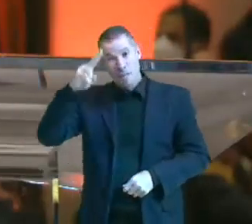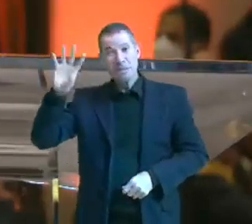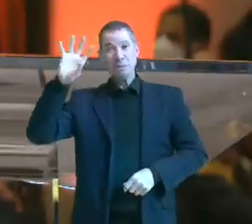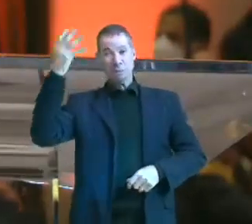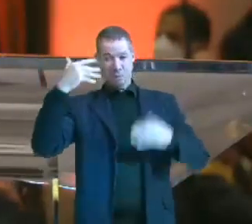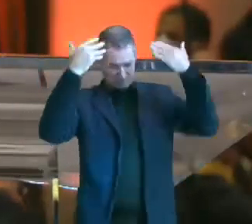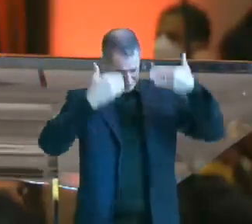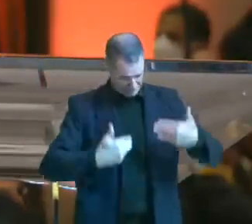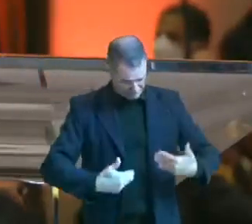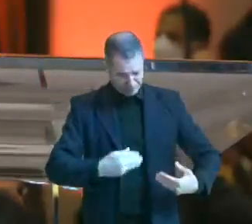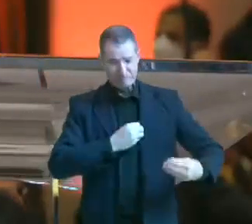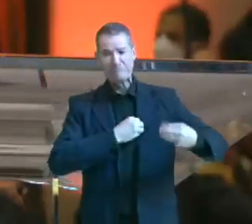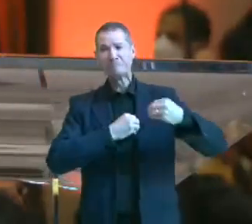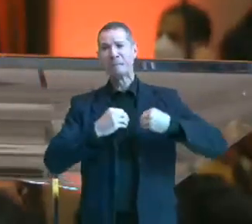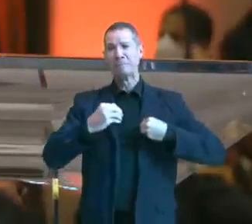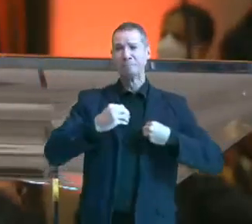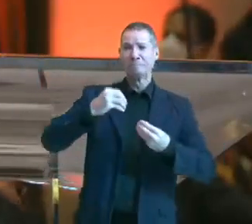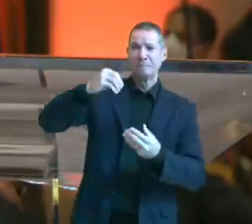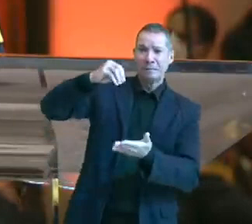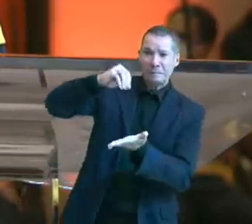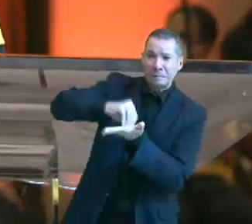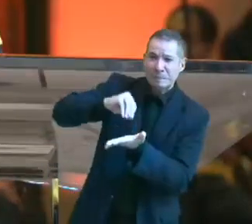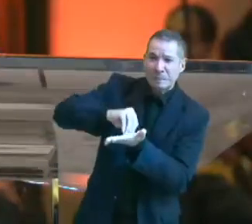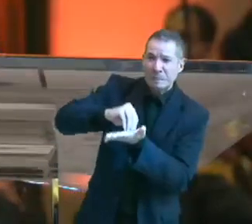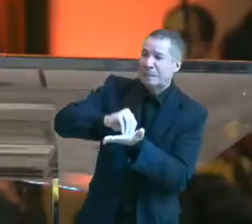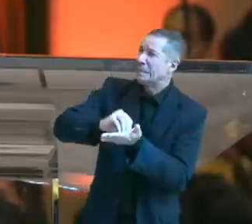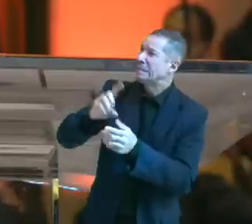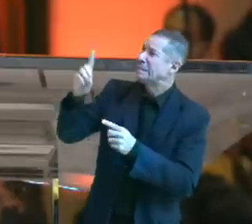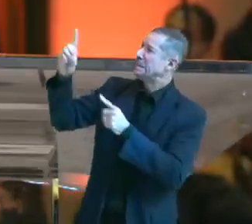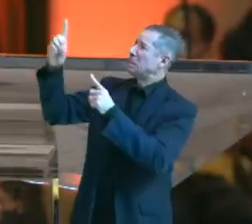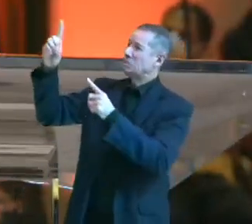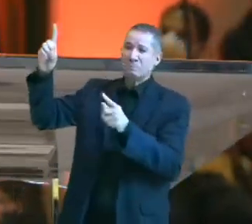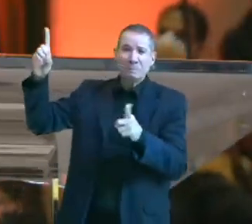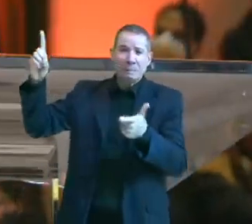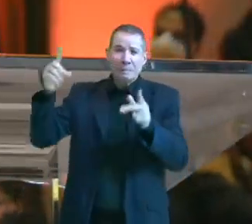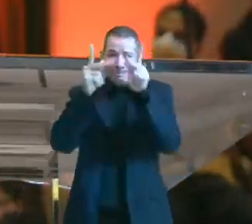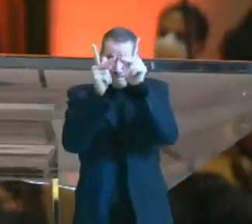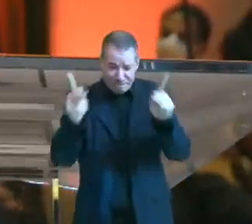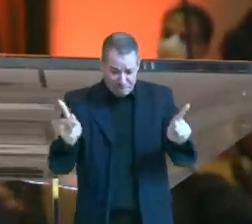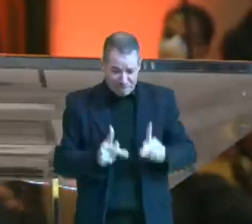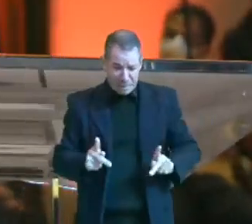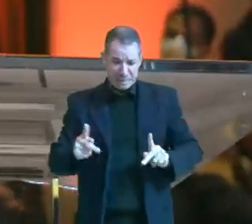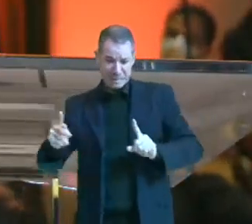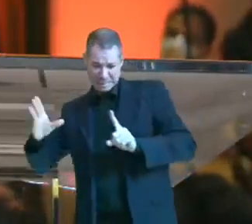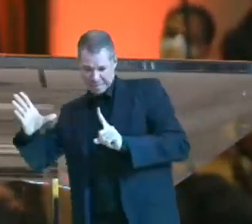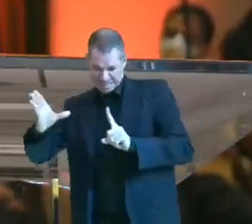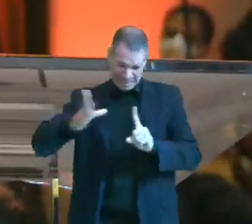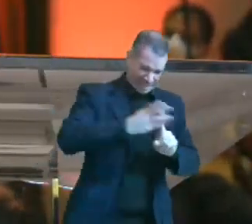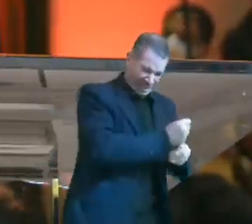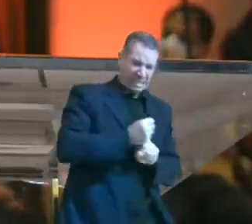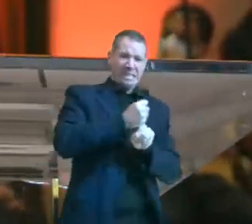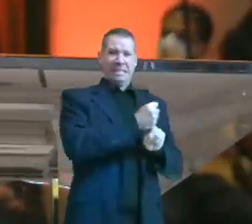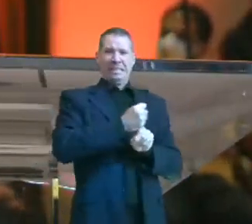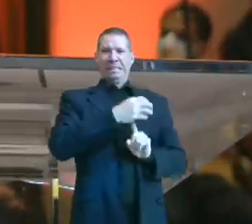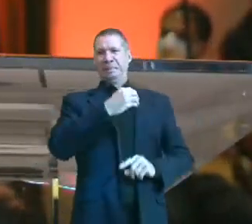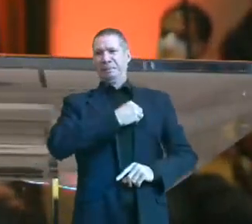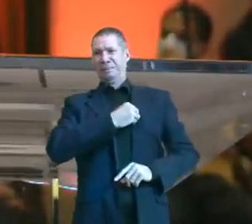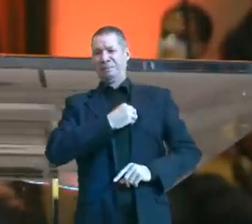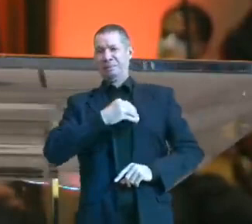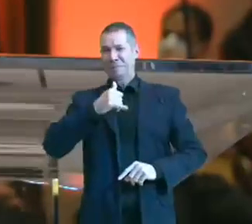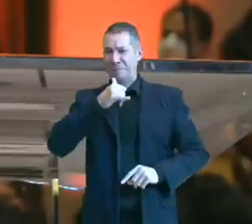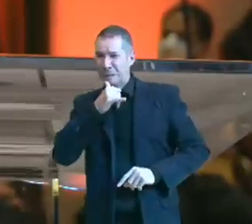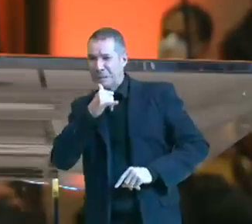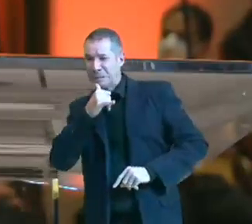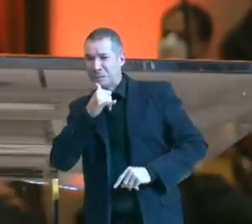situação pecaminosa, sem Deus, sem paz, dominados pelo pecado e do triste fim